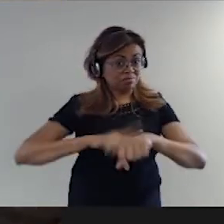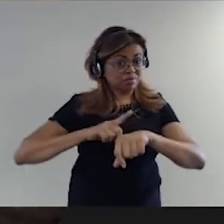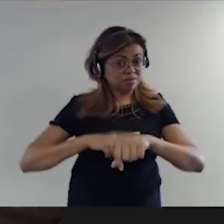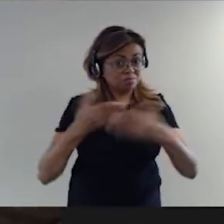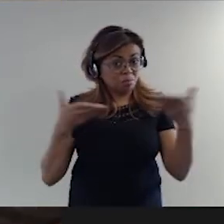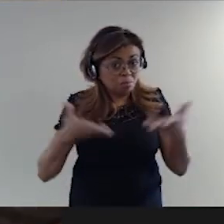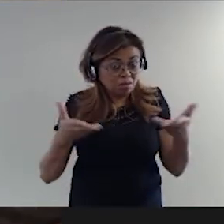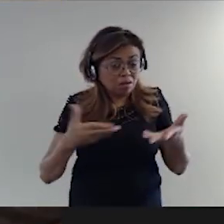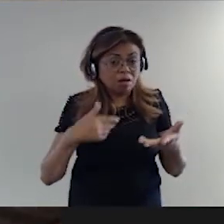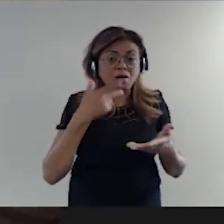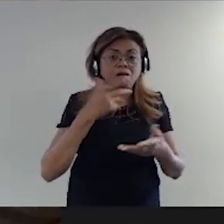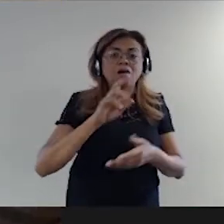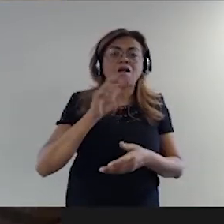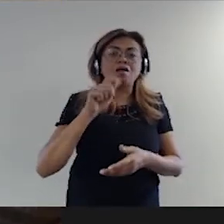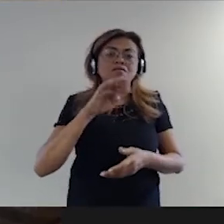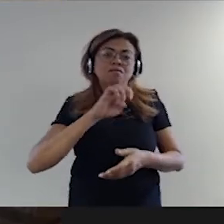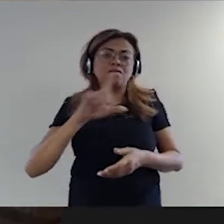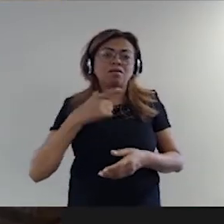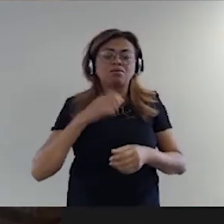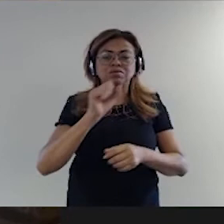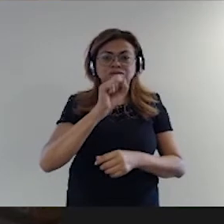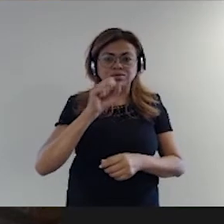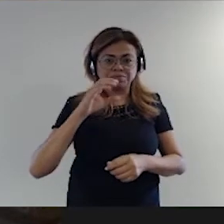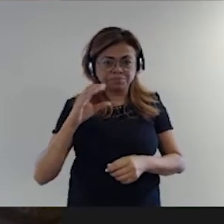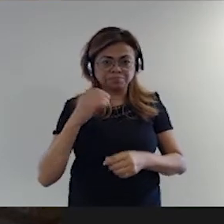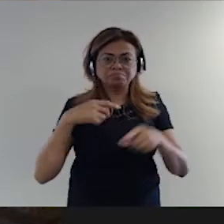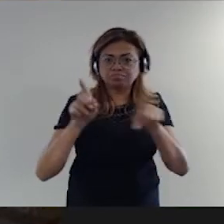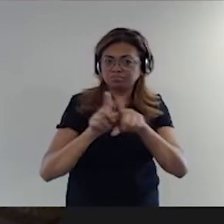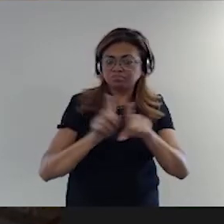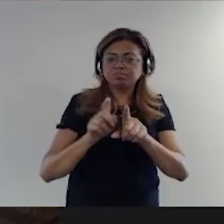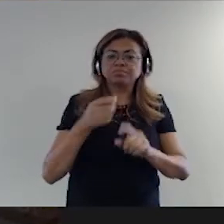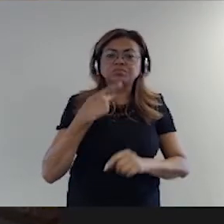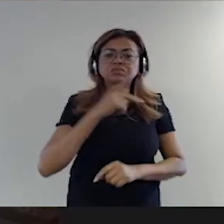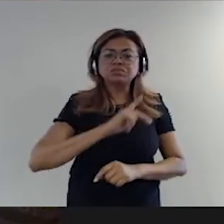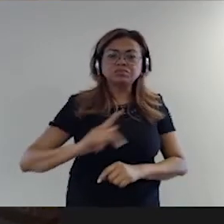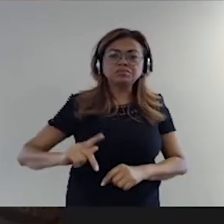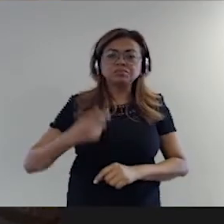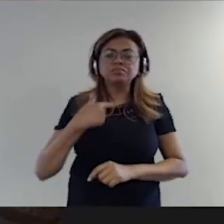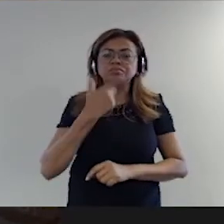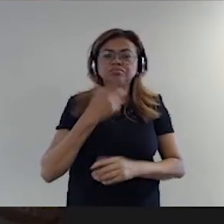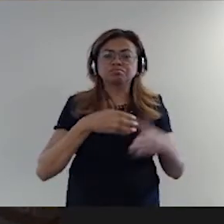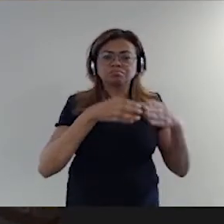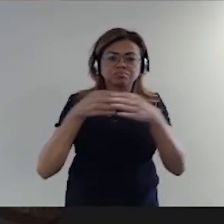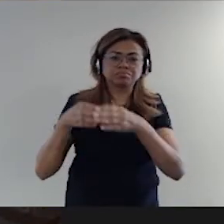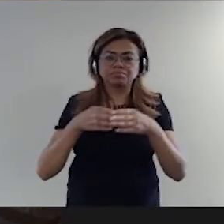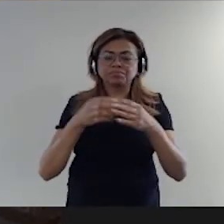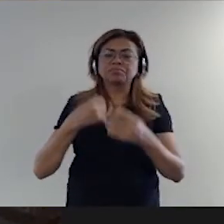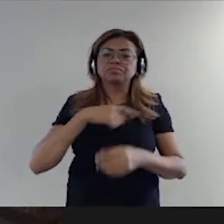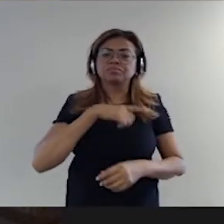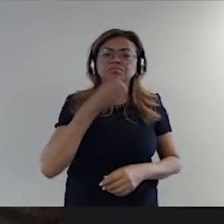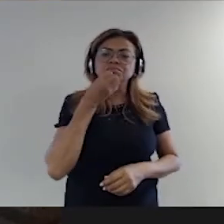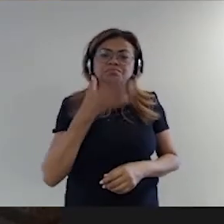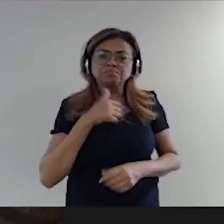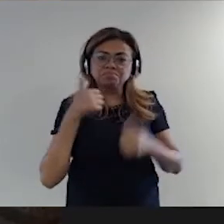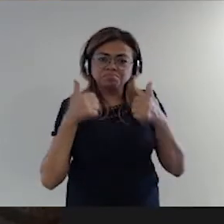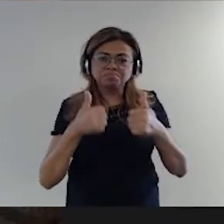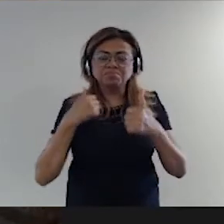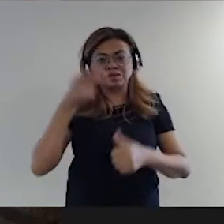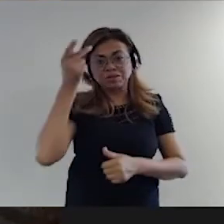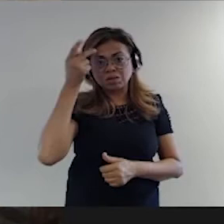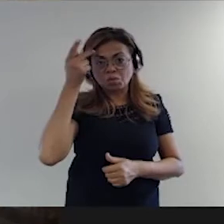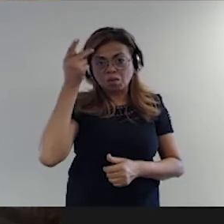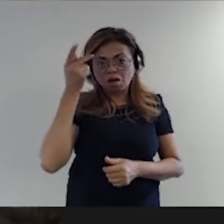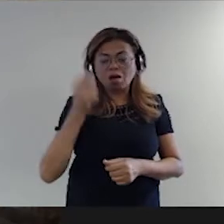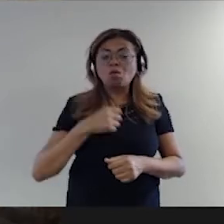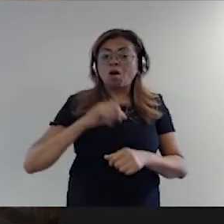Santa Catarina, doutor Caio, presidente da maior seccional do nosso país, como bem disse. Eu sempre digo que São Paulo é o